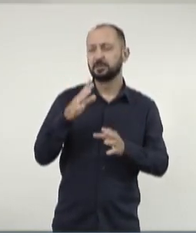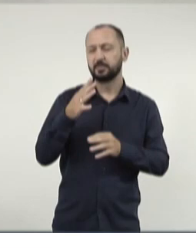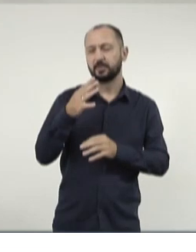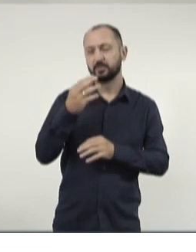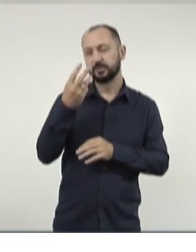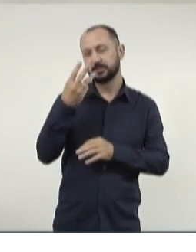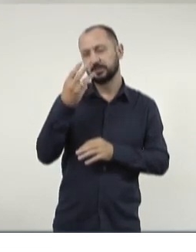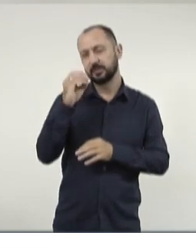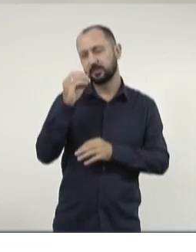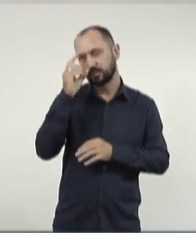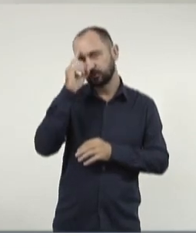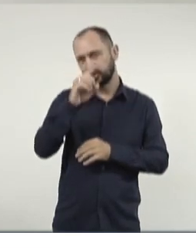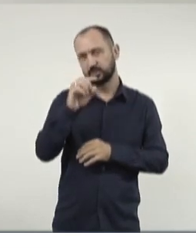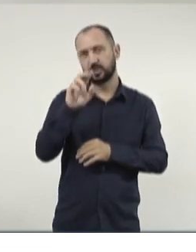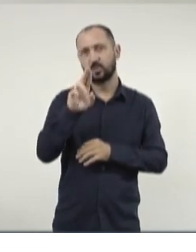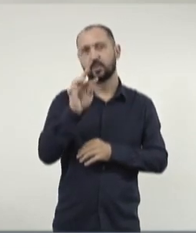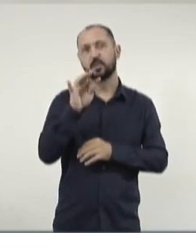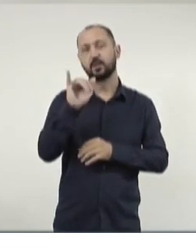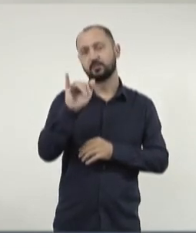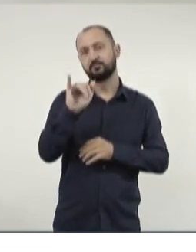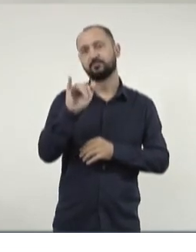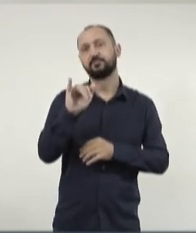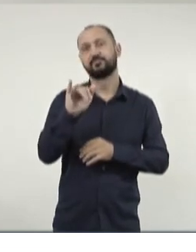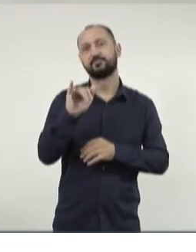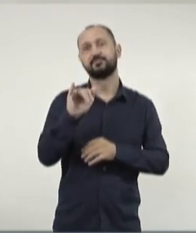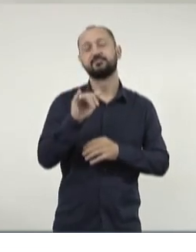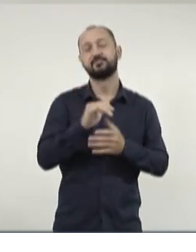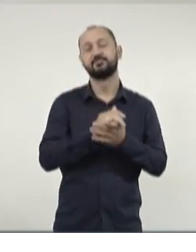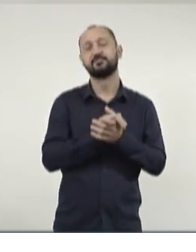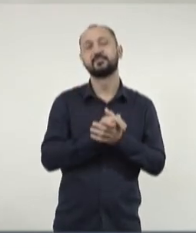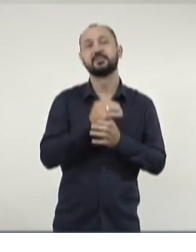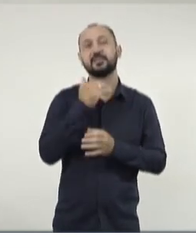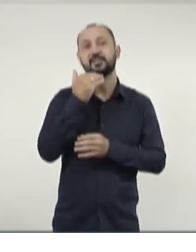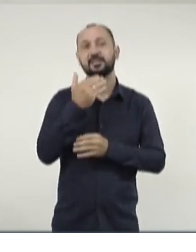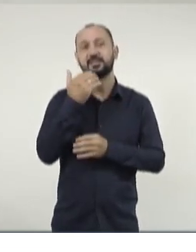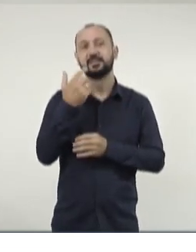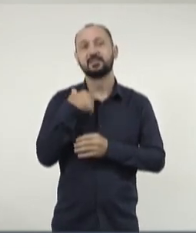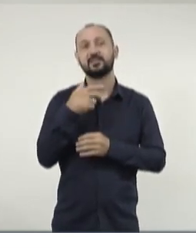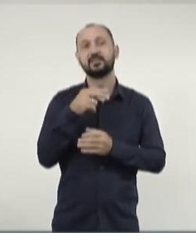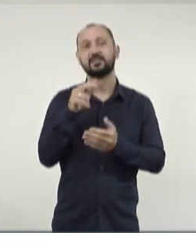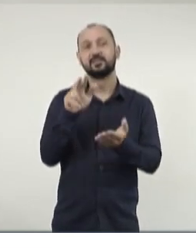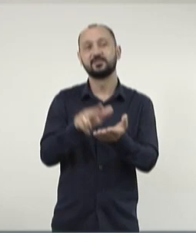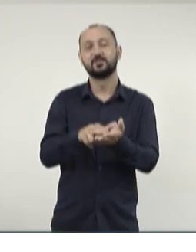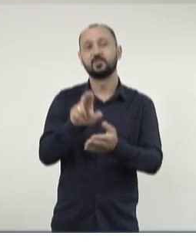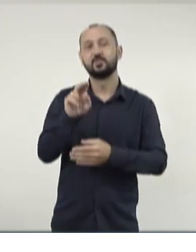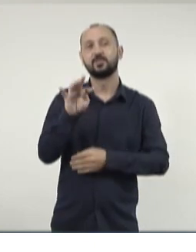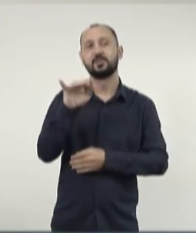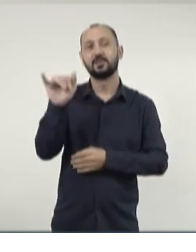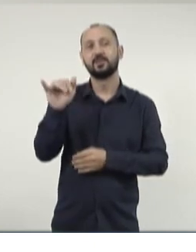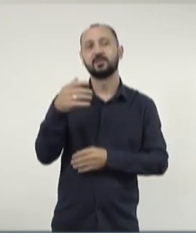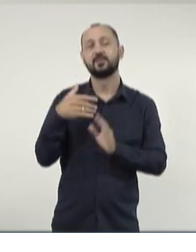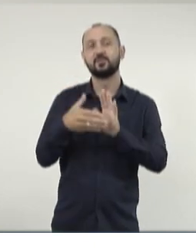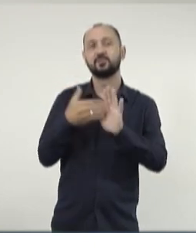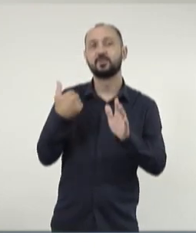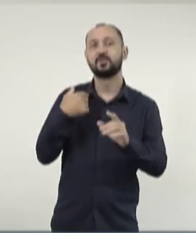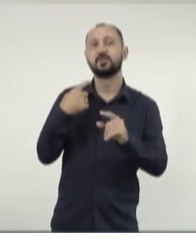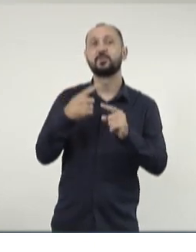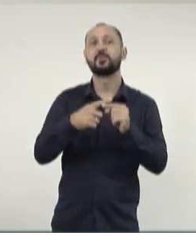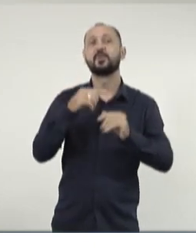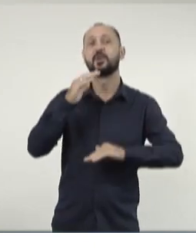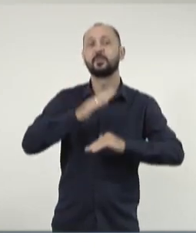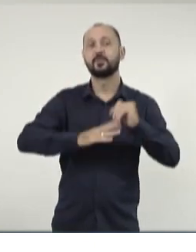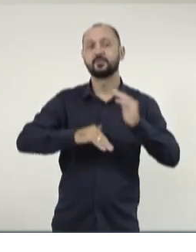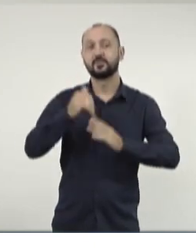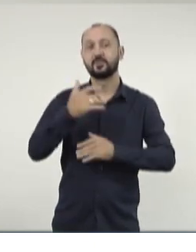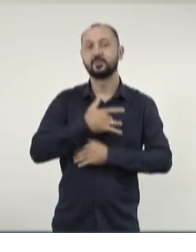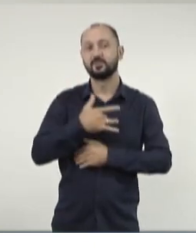UTI e ninguém tirava o meu pai mais da UTI. Acho que não sei se é porque eu era profissional da